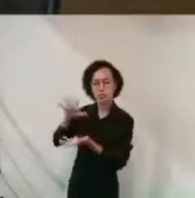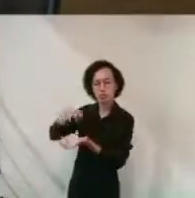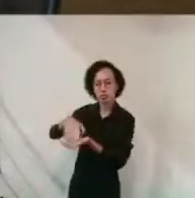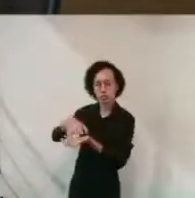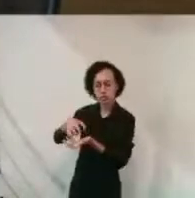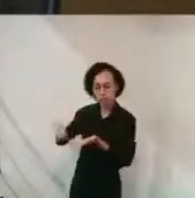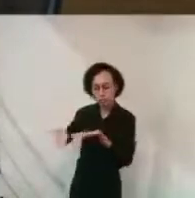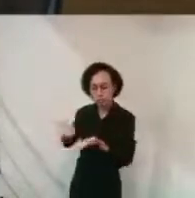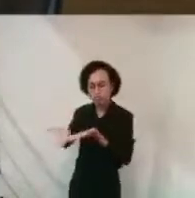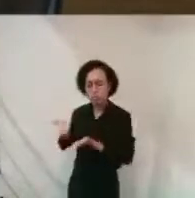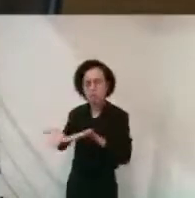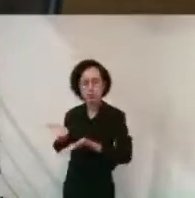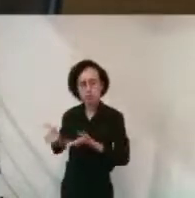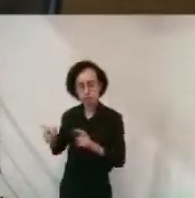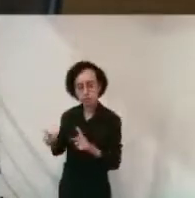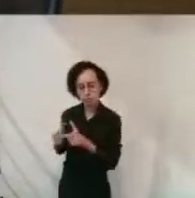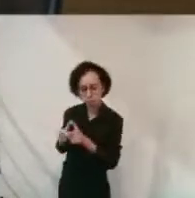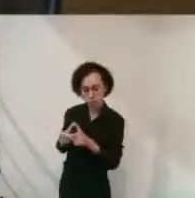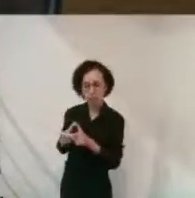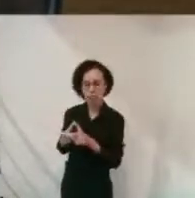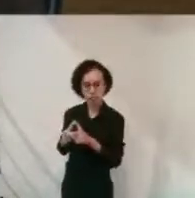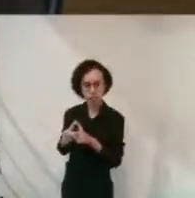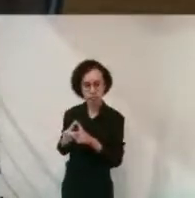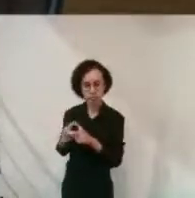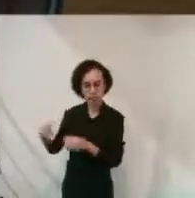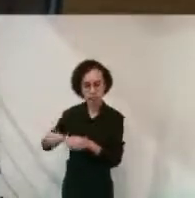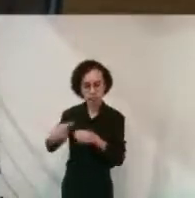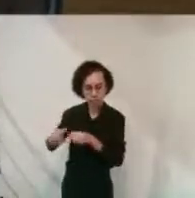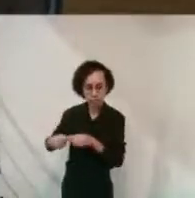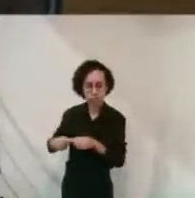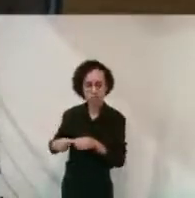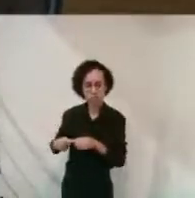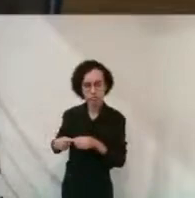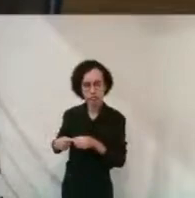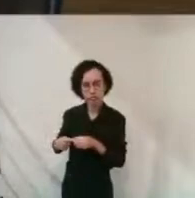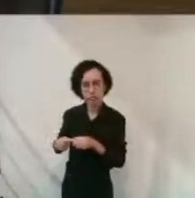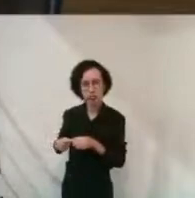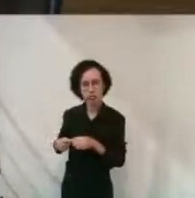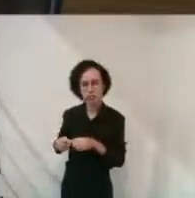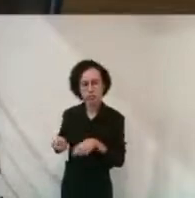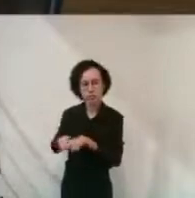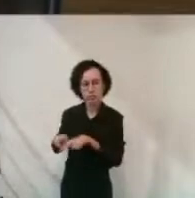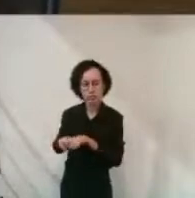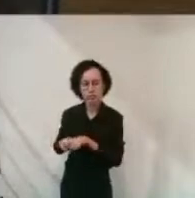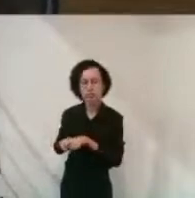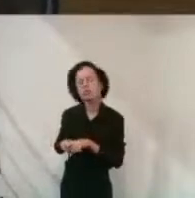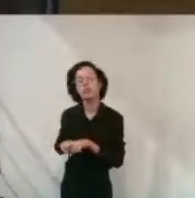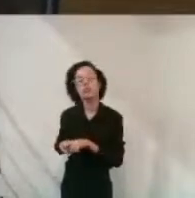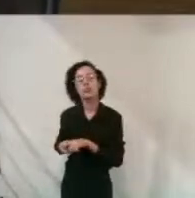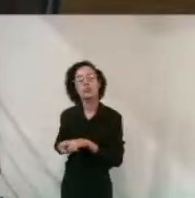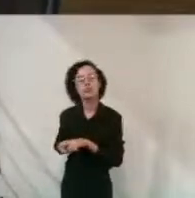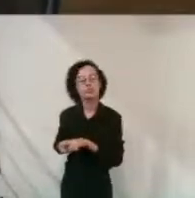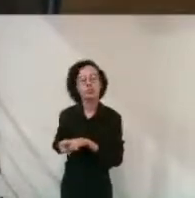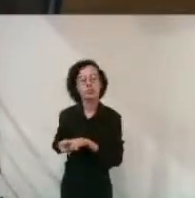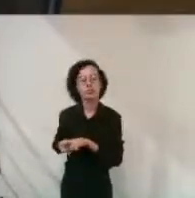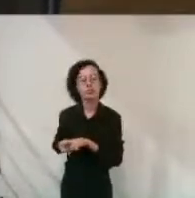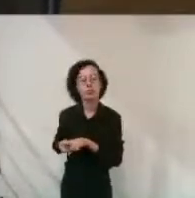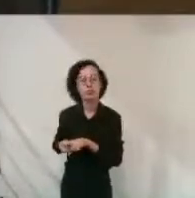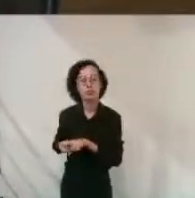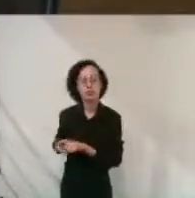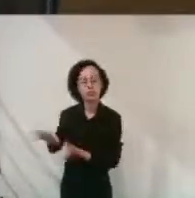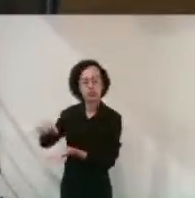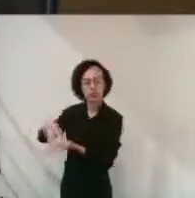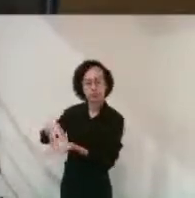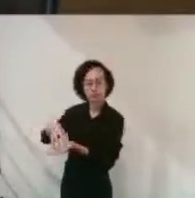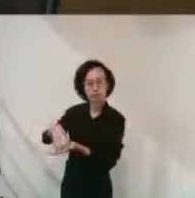triagem, uma cidade pequenininha do sertão, uma central de triagem e também uma estação de